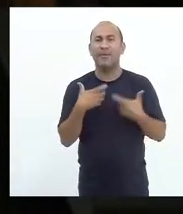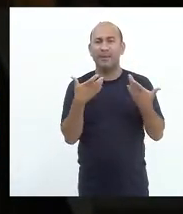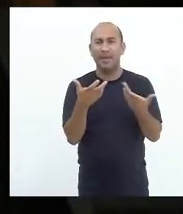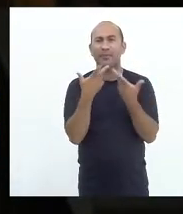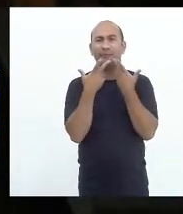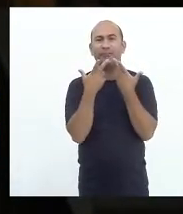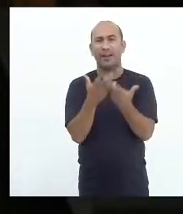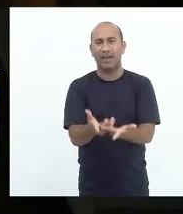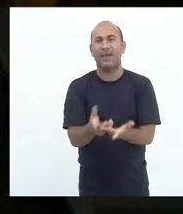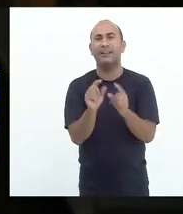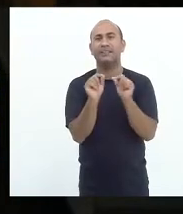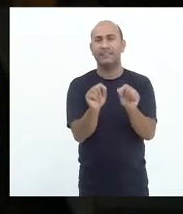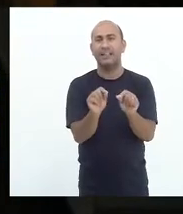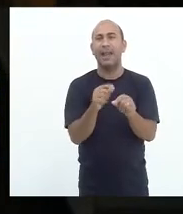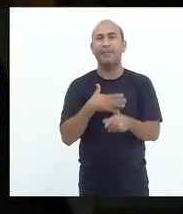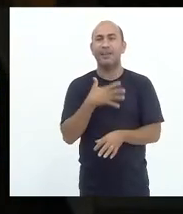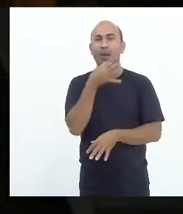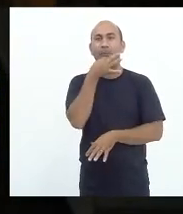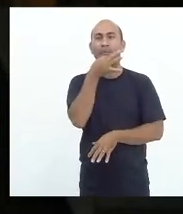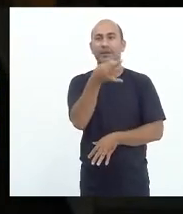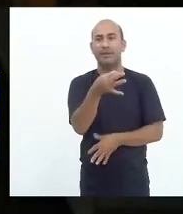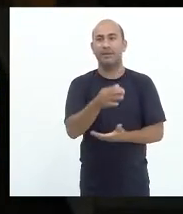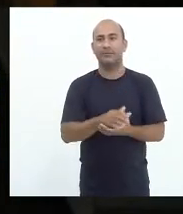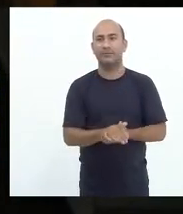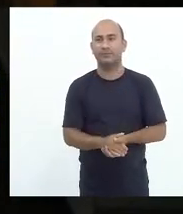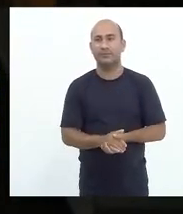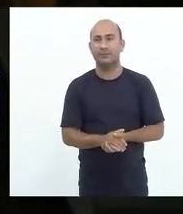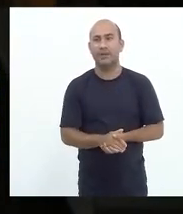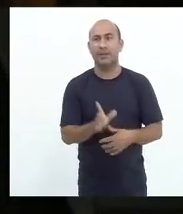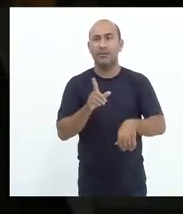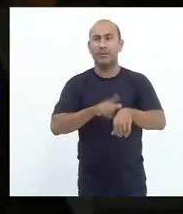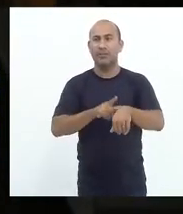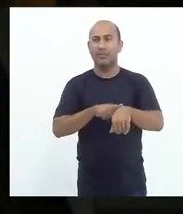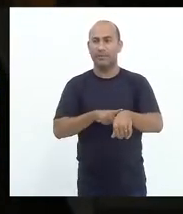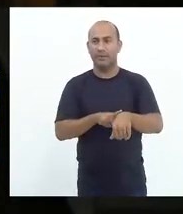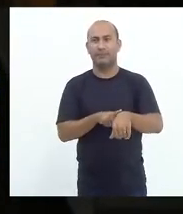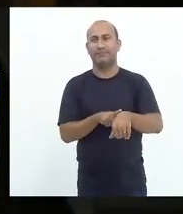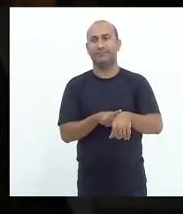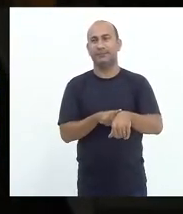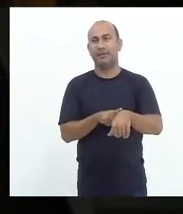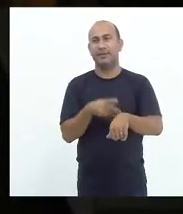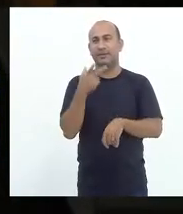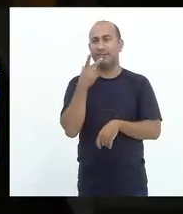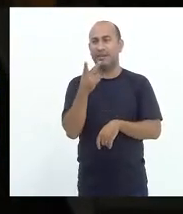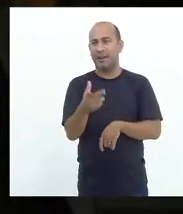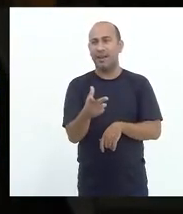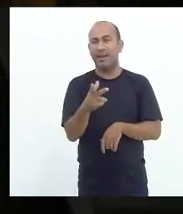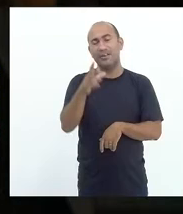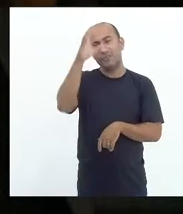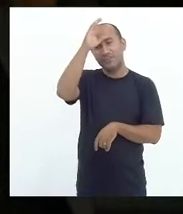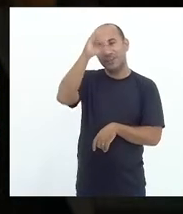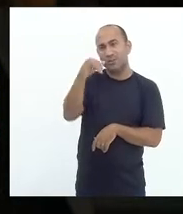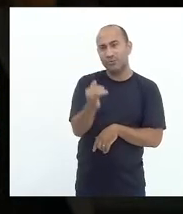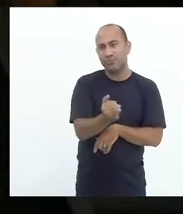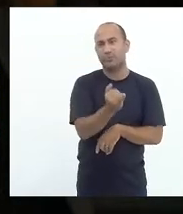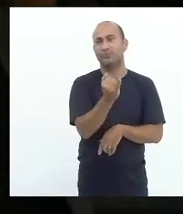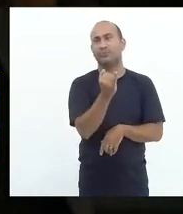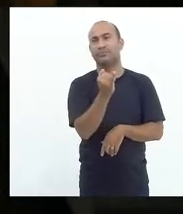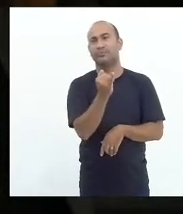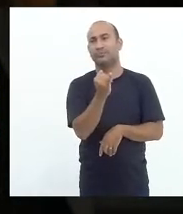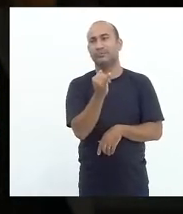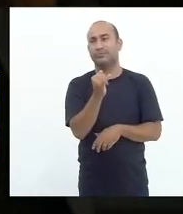aqui a minha opinião na questão do mérito. Porque, tia Ju,